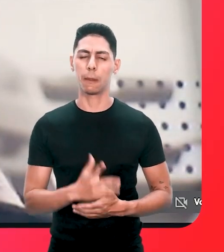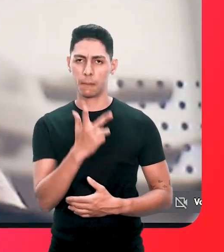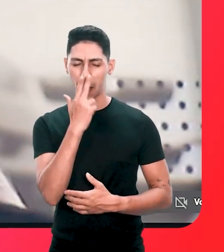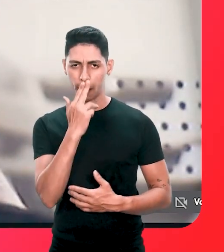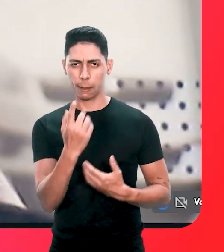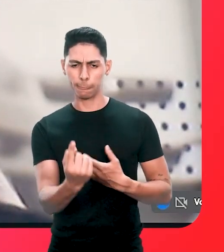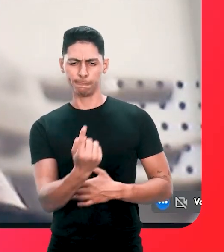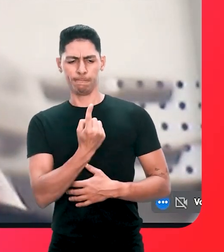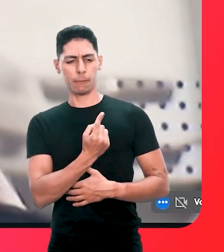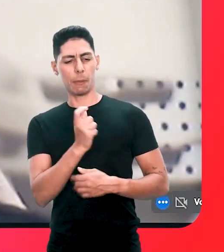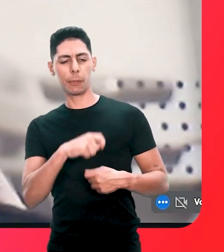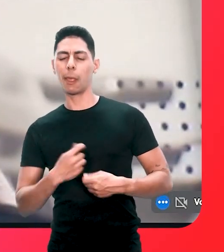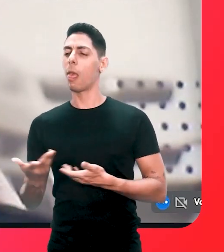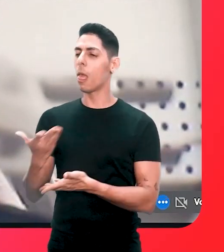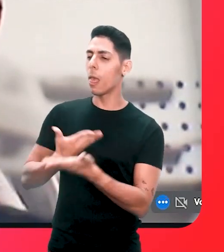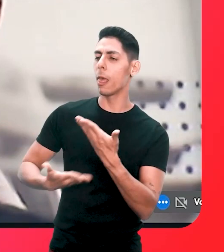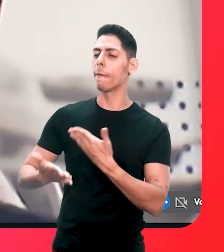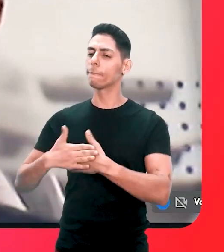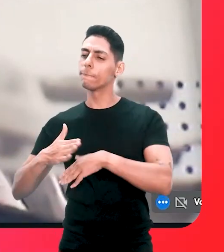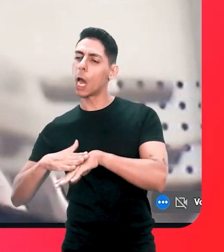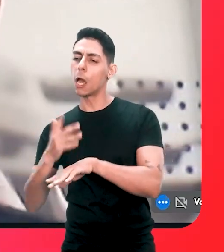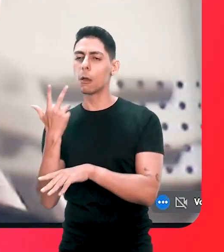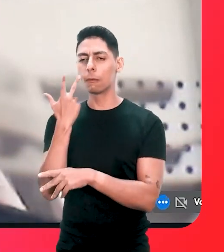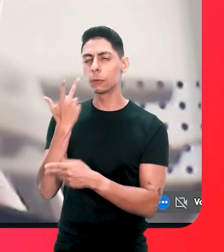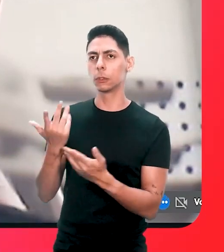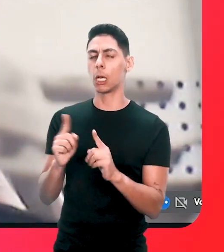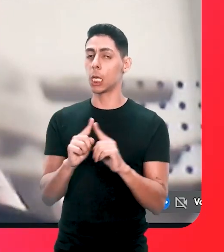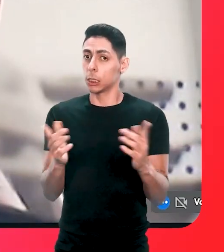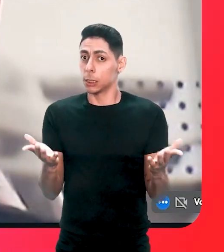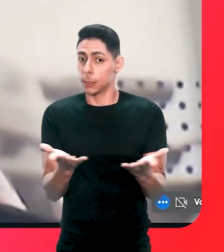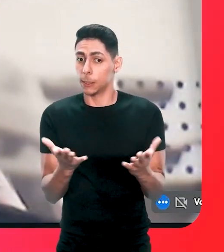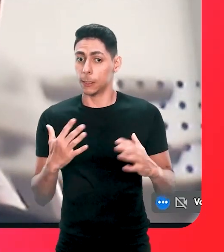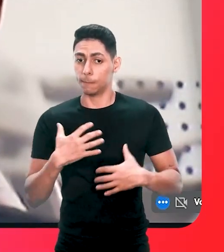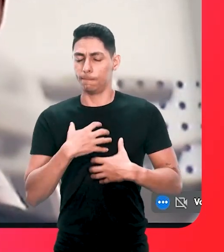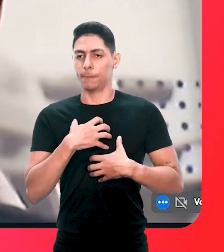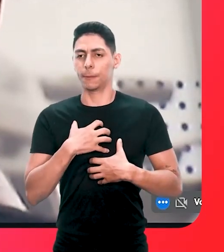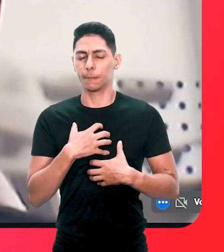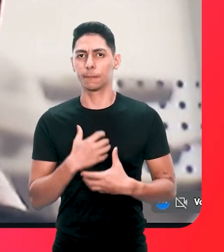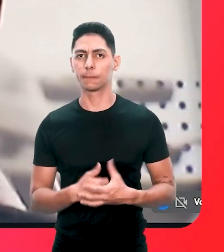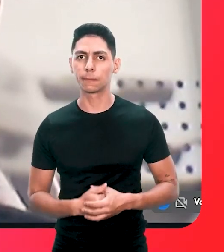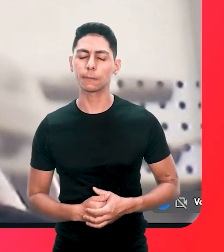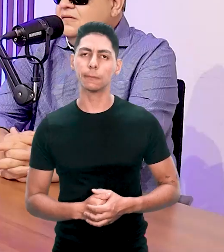infiltrados, e eram os que mais... Depois, né, a gente hoje, fazendo